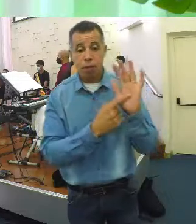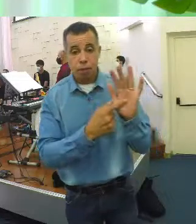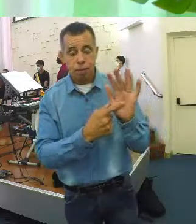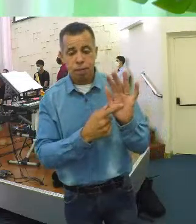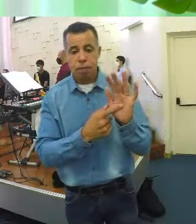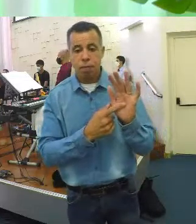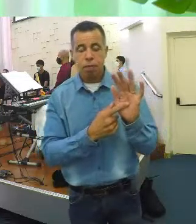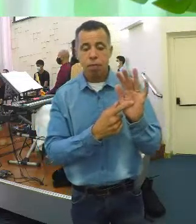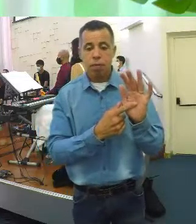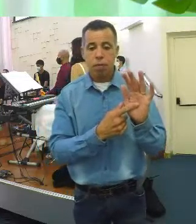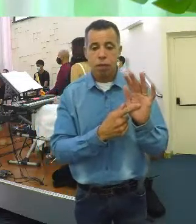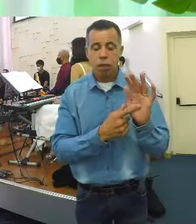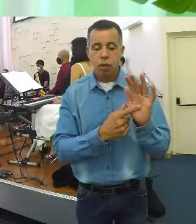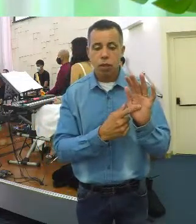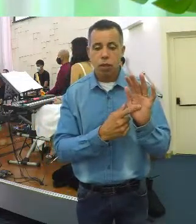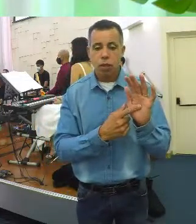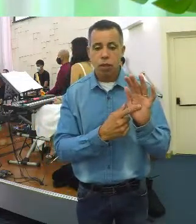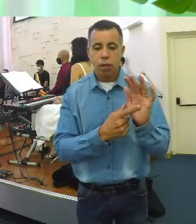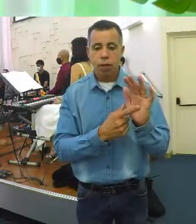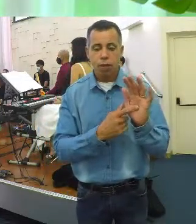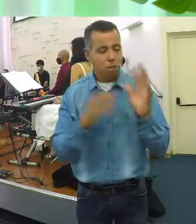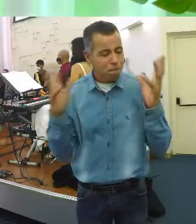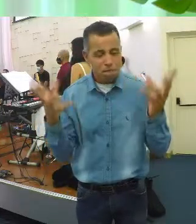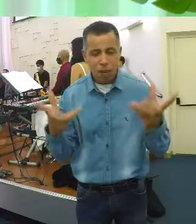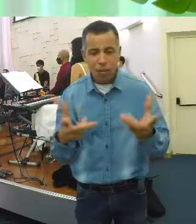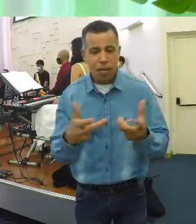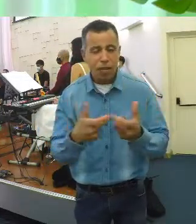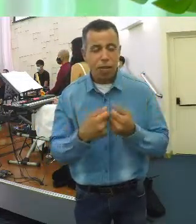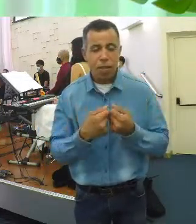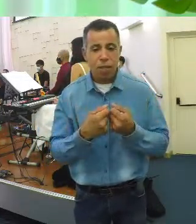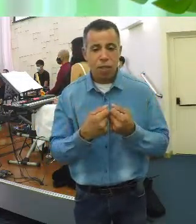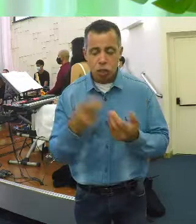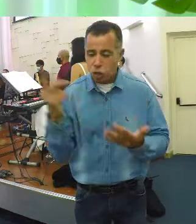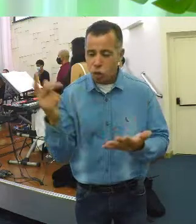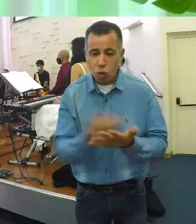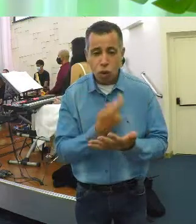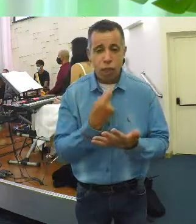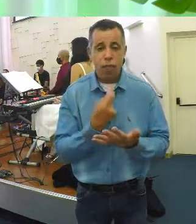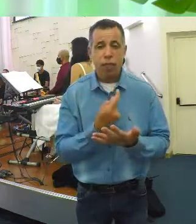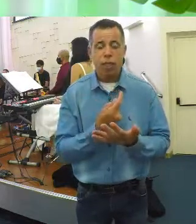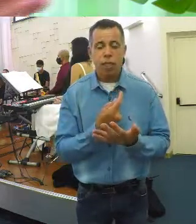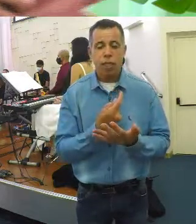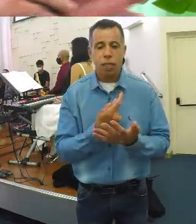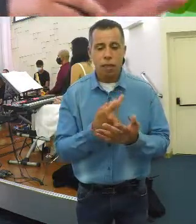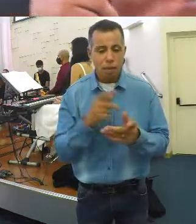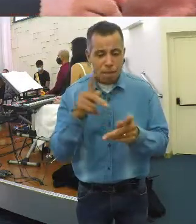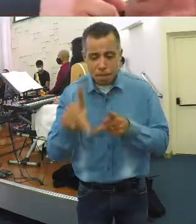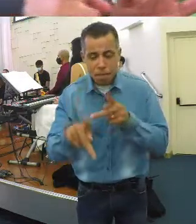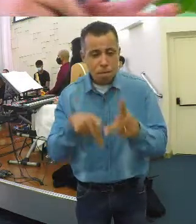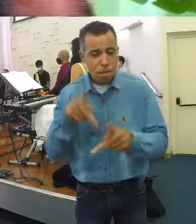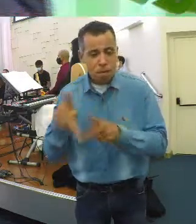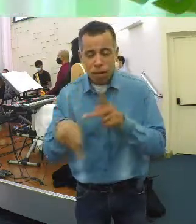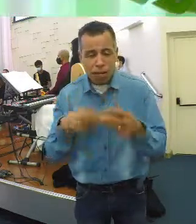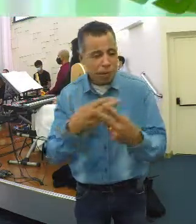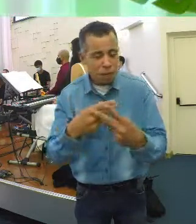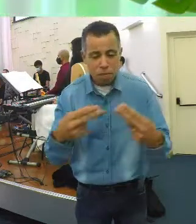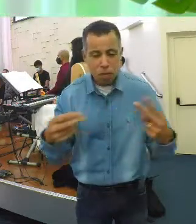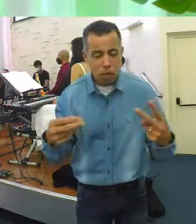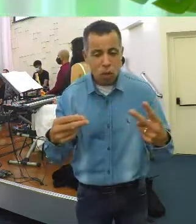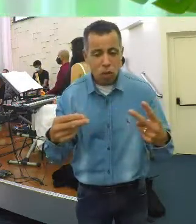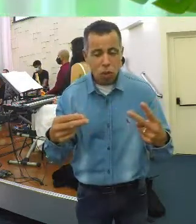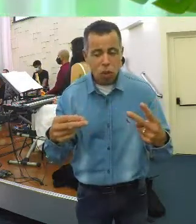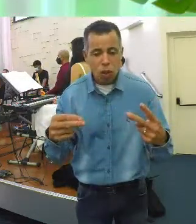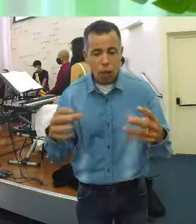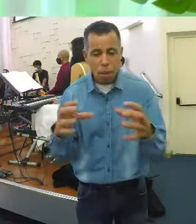cita um avivamento extraordinário, em que muita gente em uma cidade de minoria